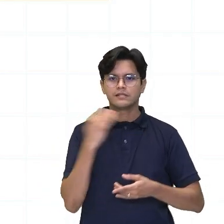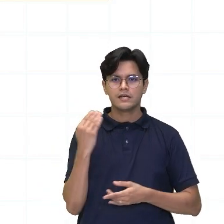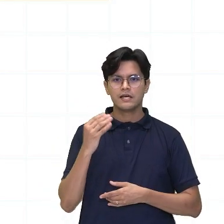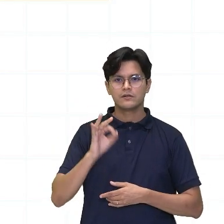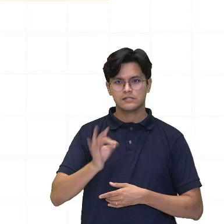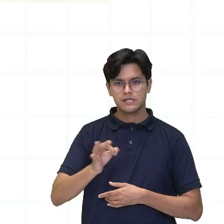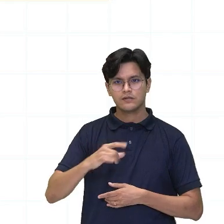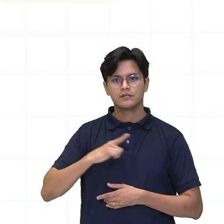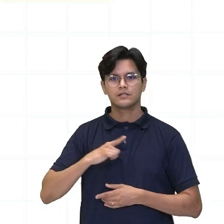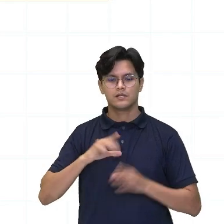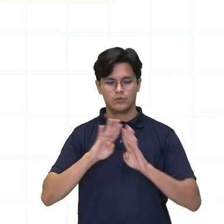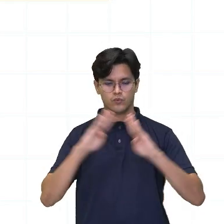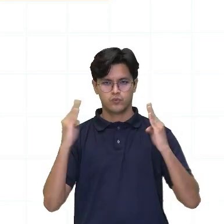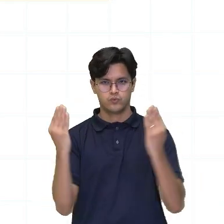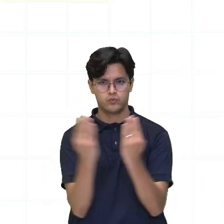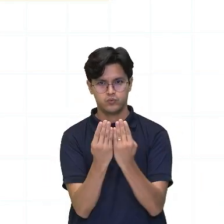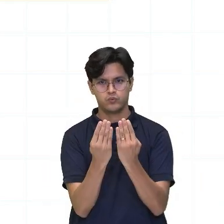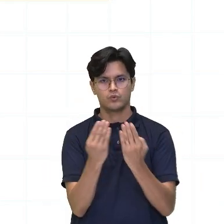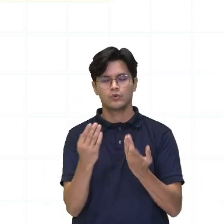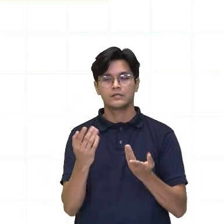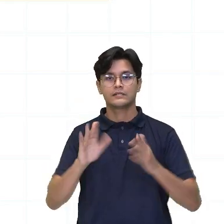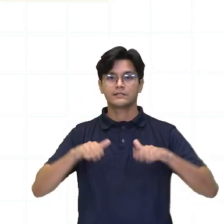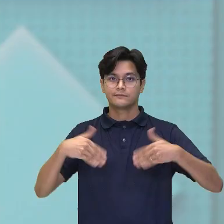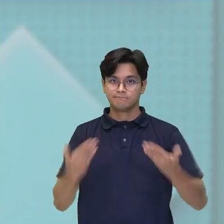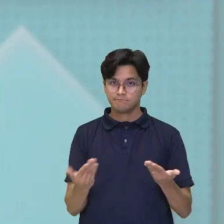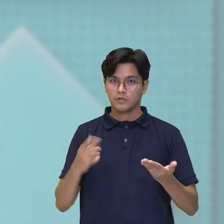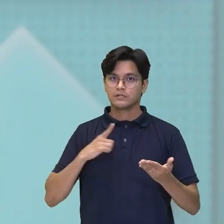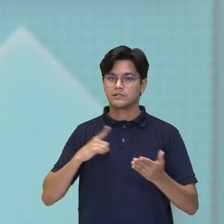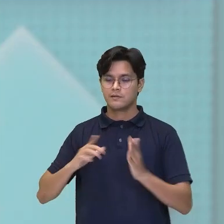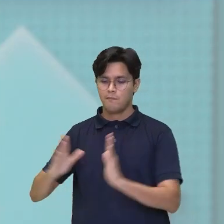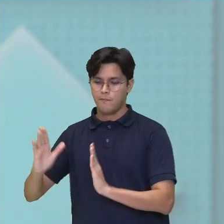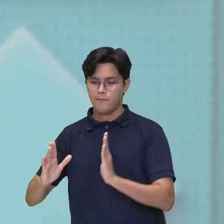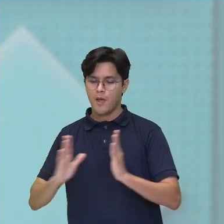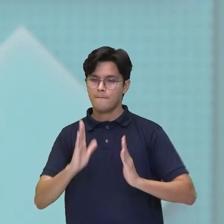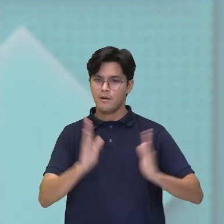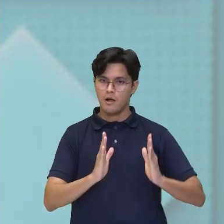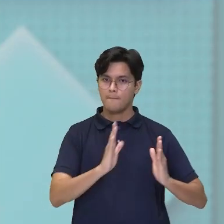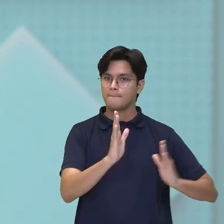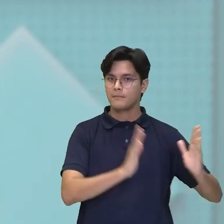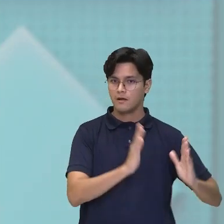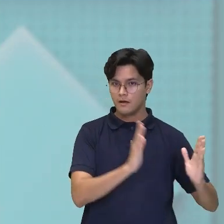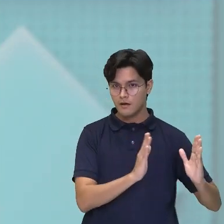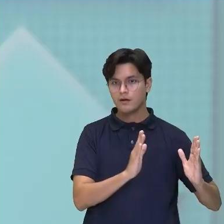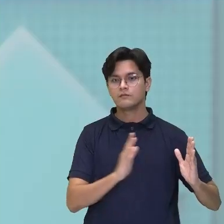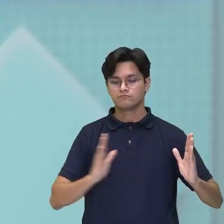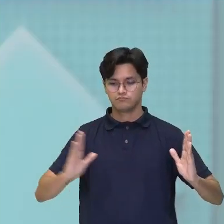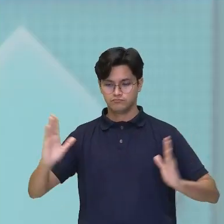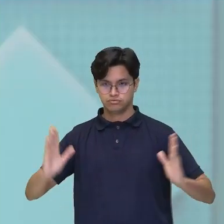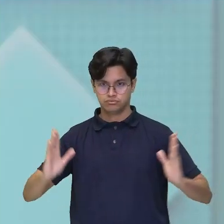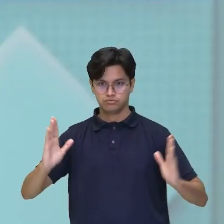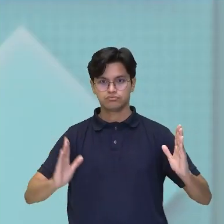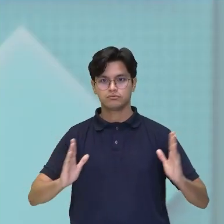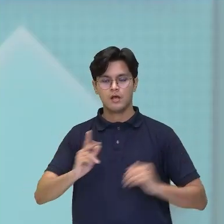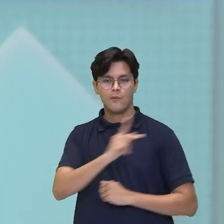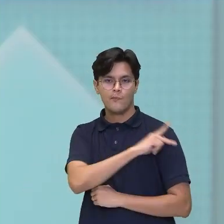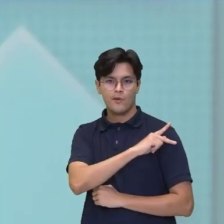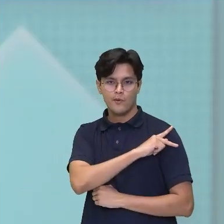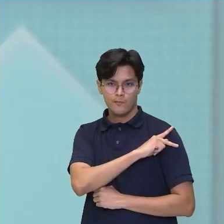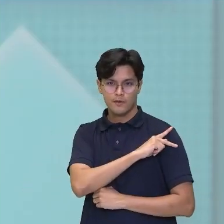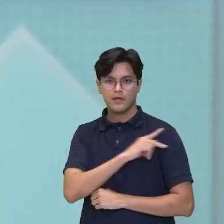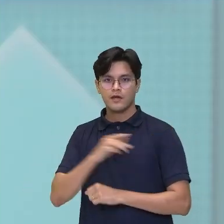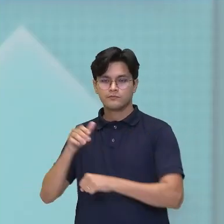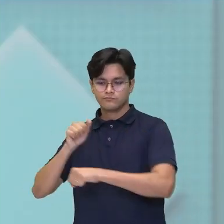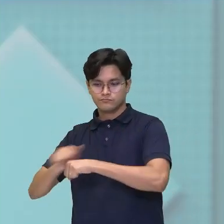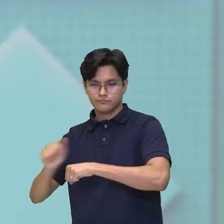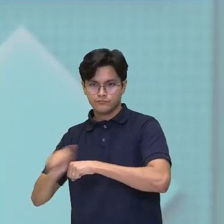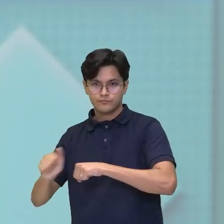foi dividida nesses 3 grandes períodos que eu falei para vocês, Paleolítico, Neolítico e Idade dos Metais, onde